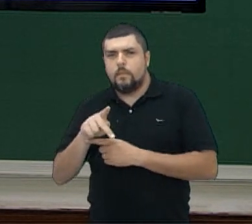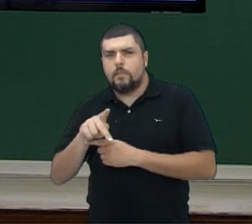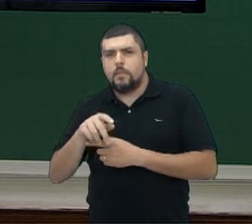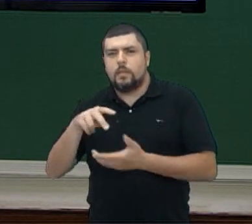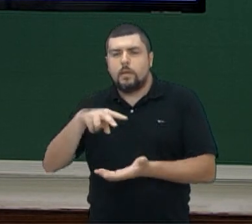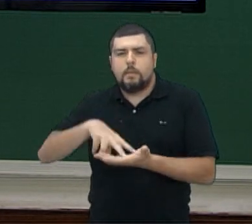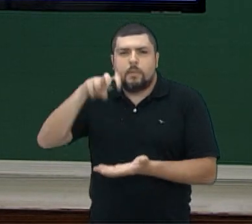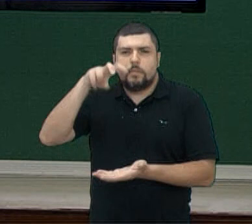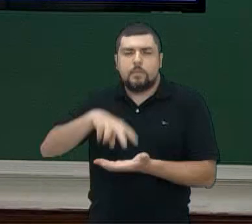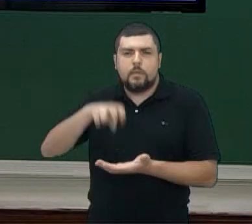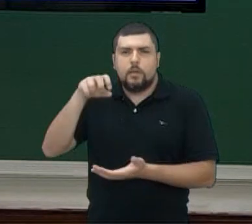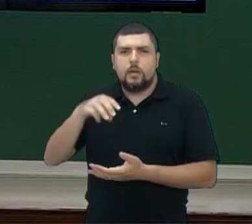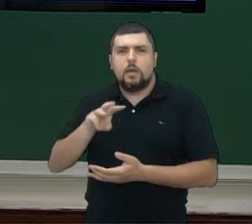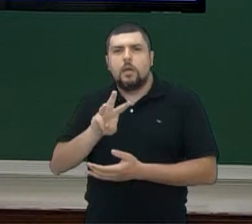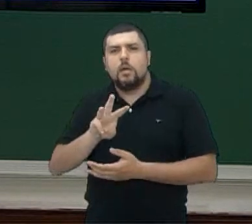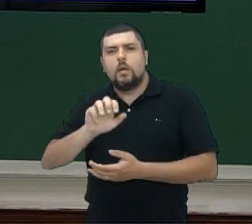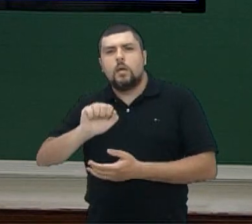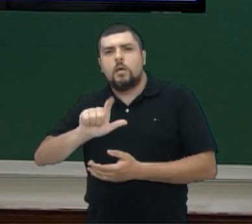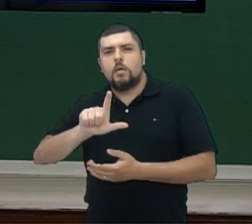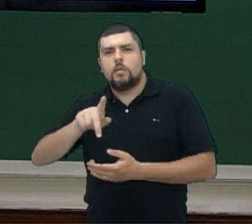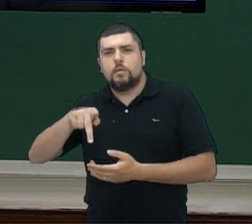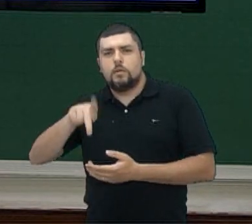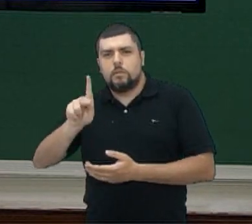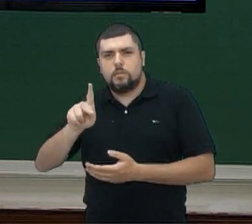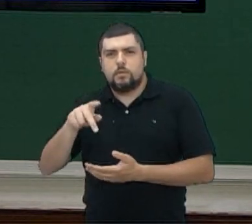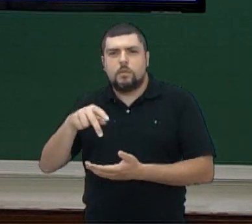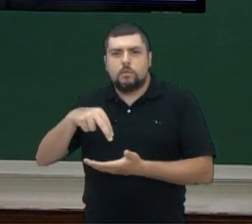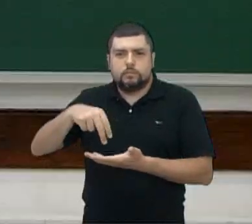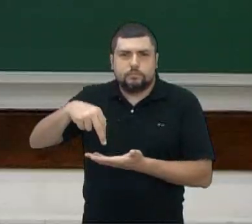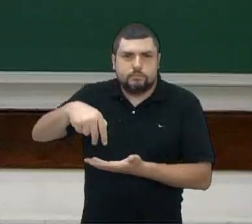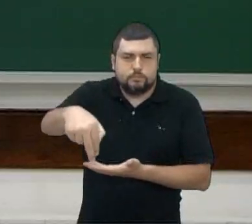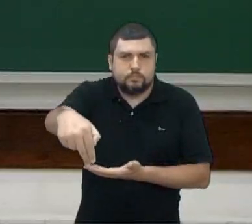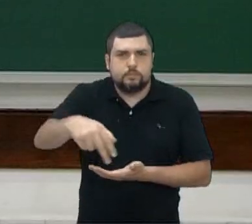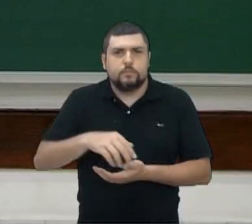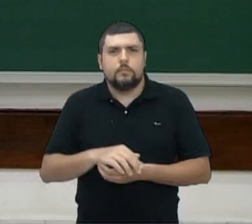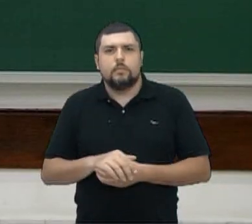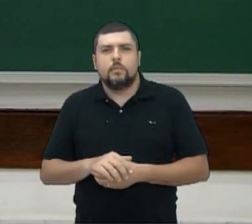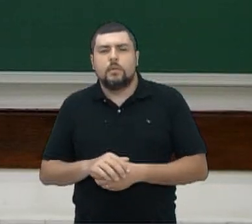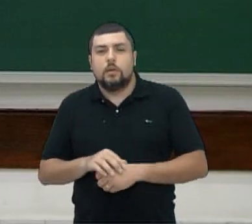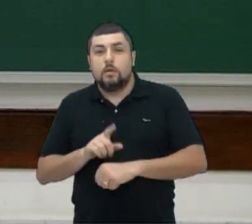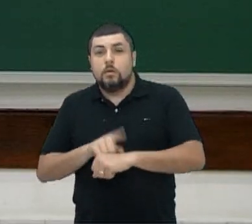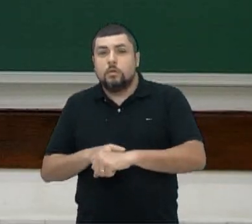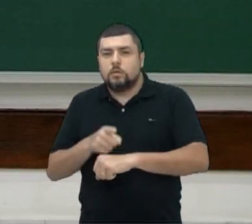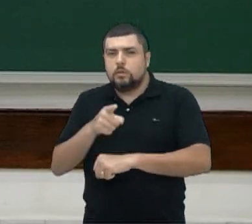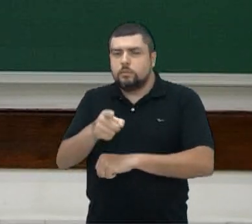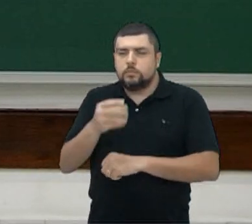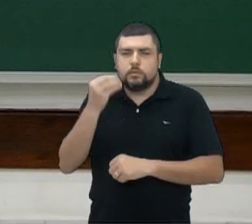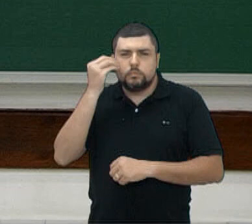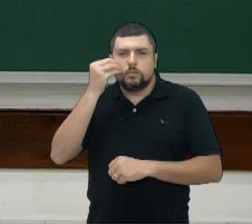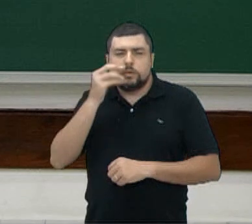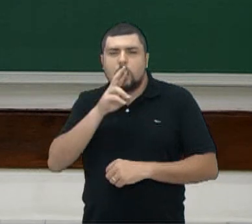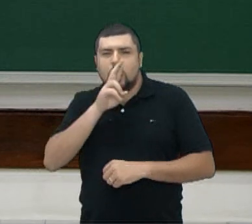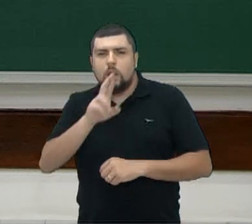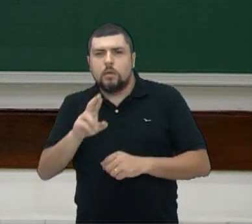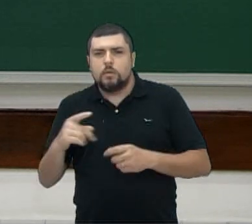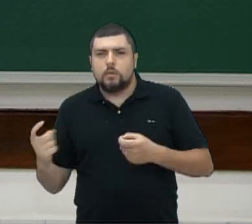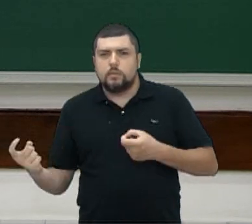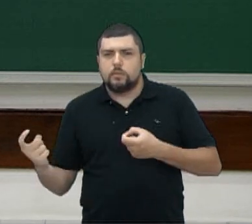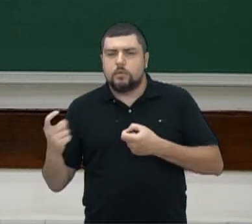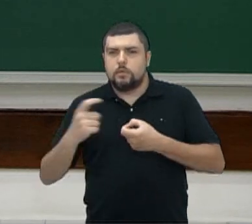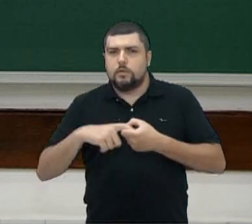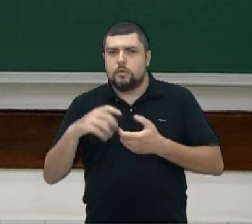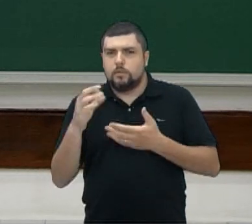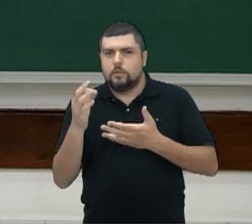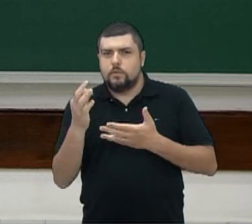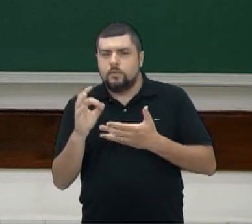andar, caminhar, ok? Cat, eu acho que eu não preciso nem traduzir. Bom, eu vou dar um tempinho então para vocês poderem responder, daí a gente já conversa sobre